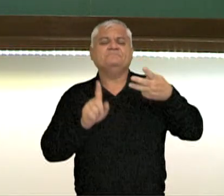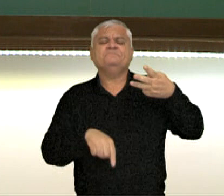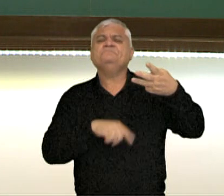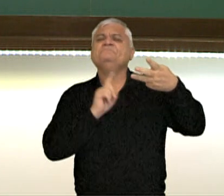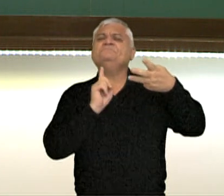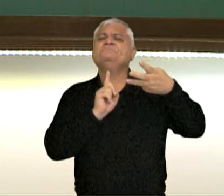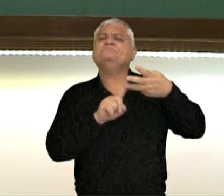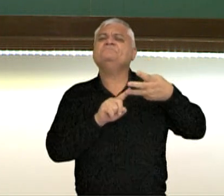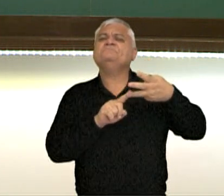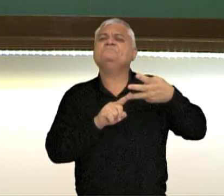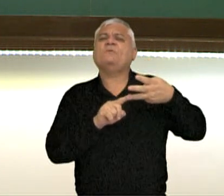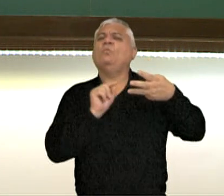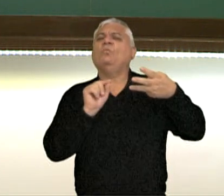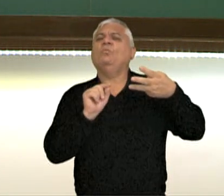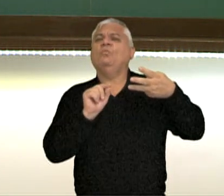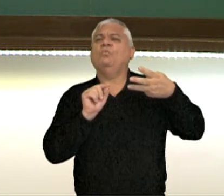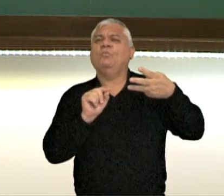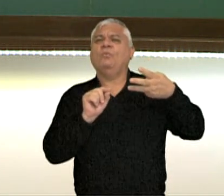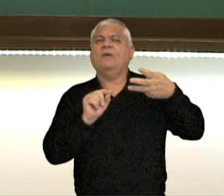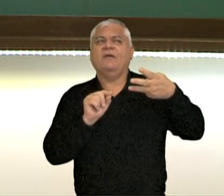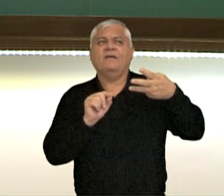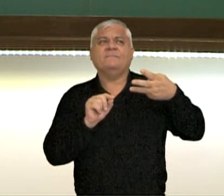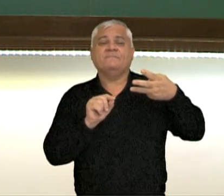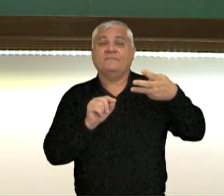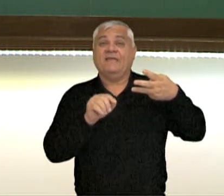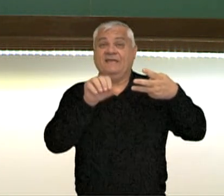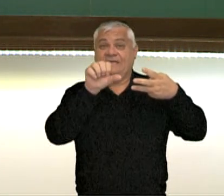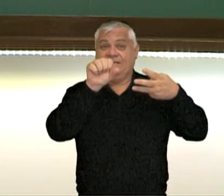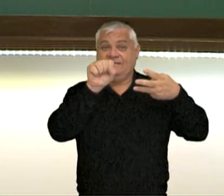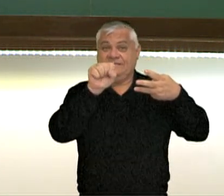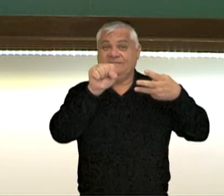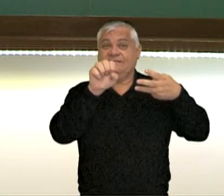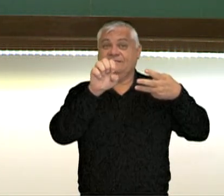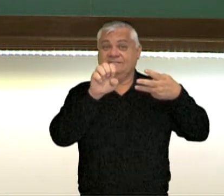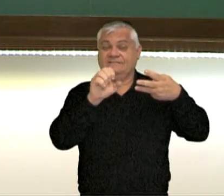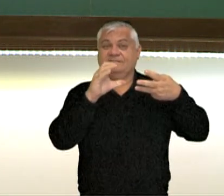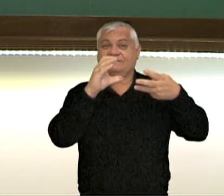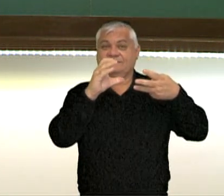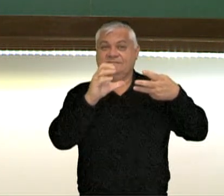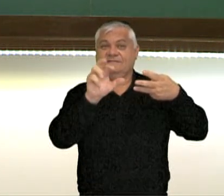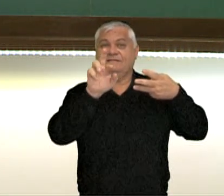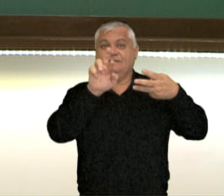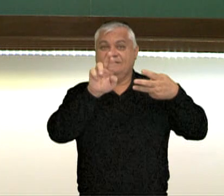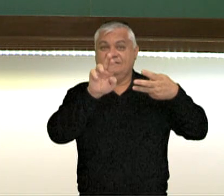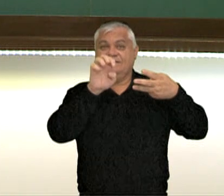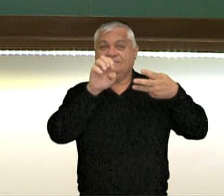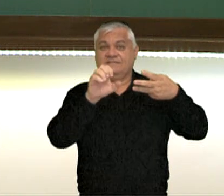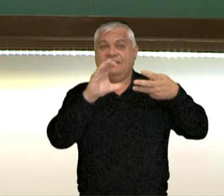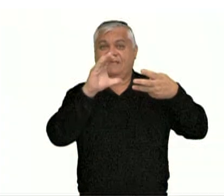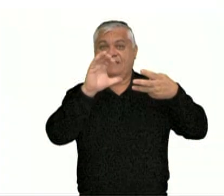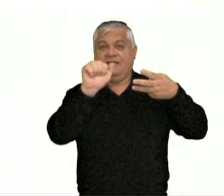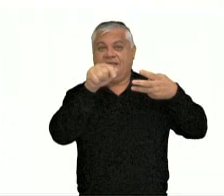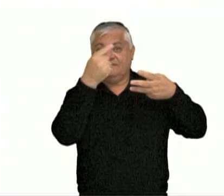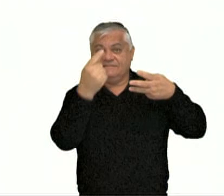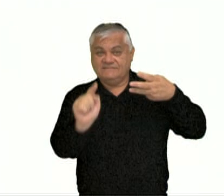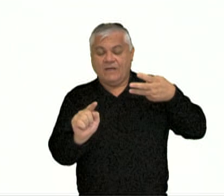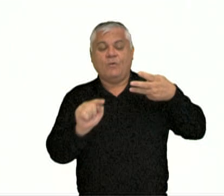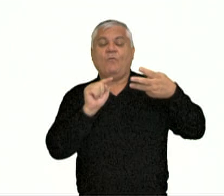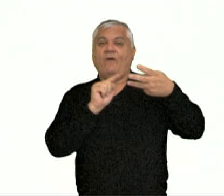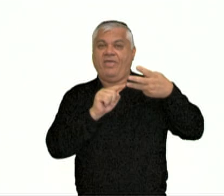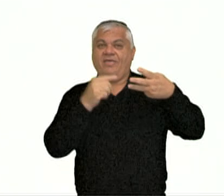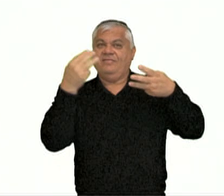continuando então, qual é a terceira etapa? A terceira etapa e última da formação da nossa urina se